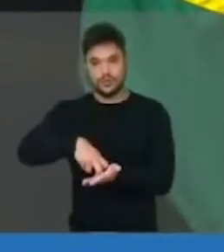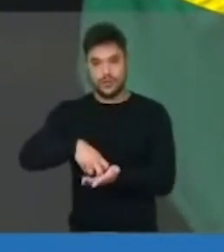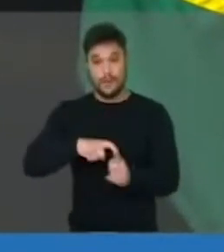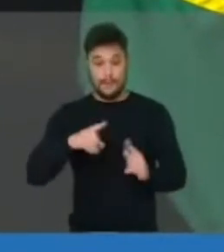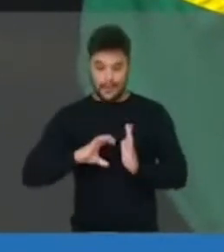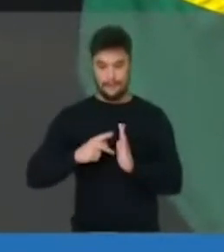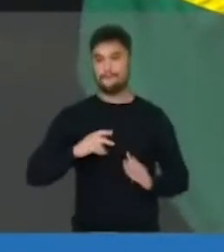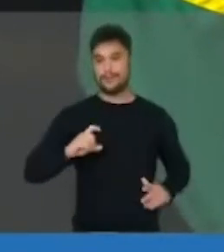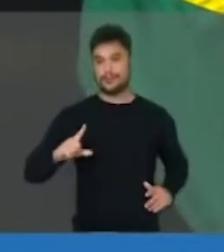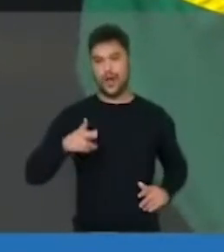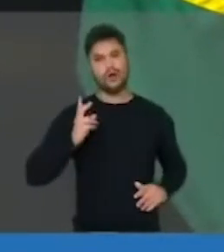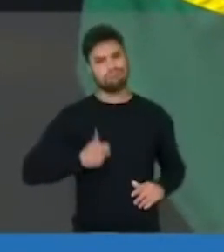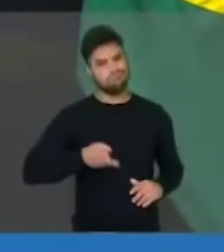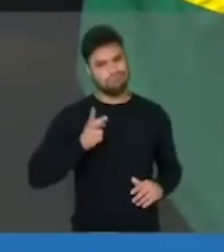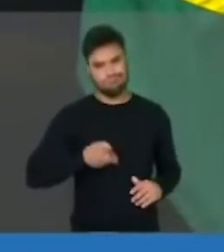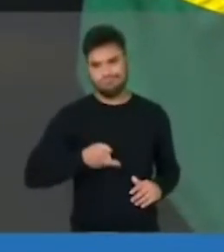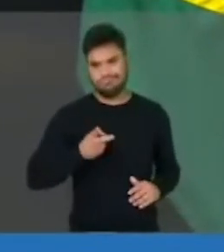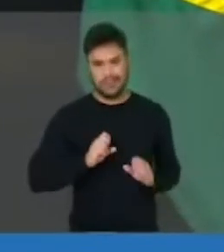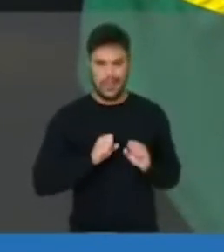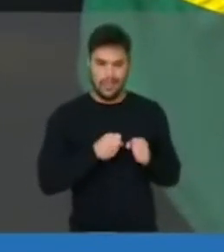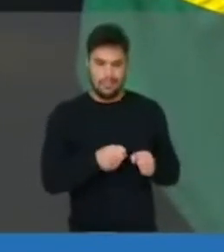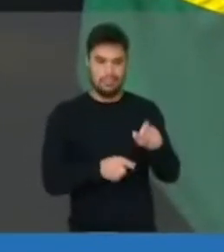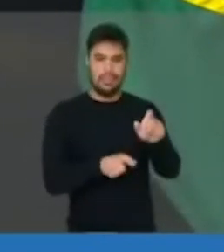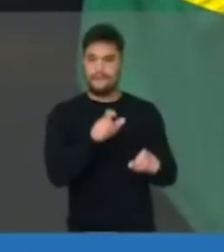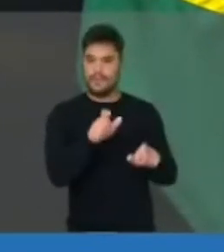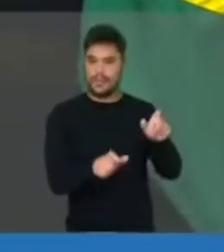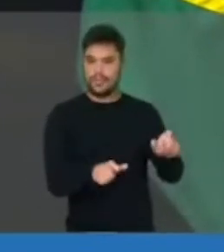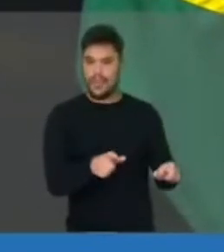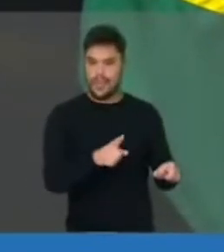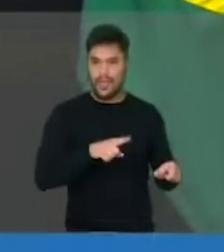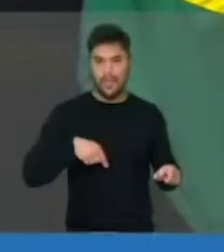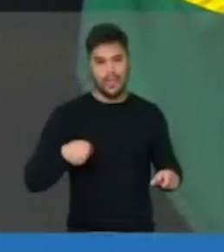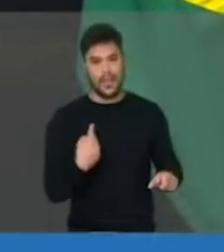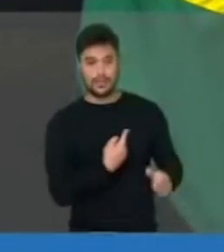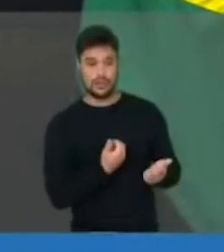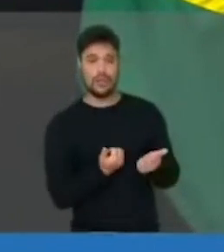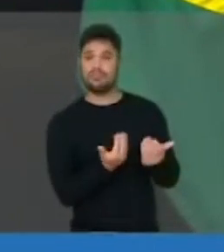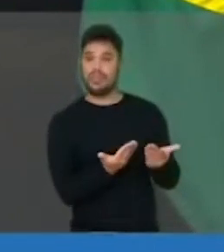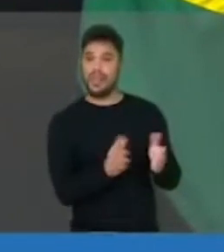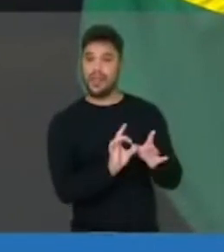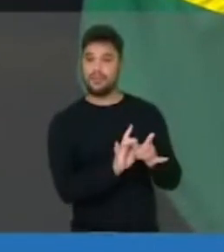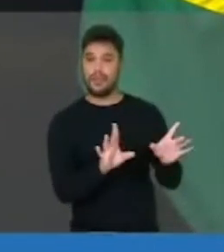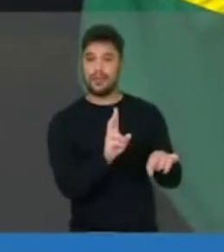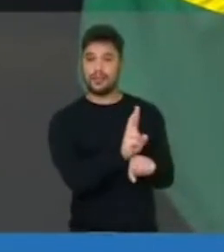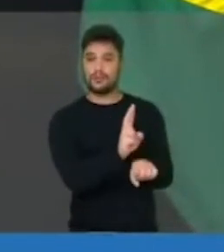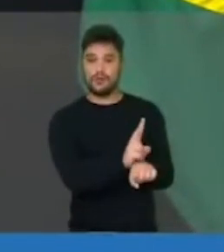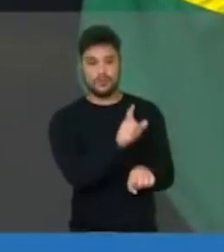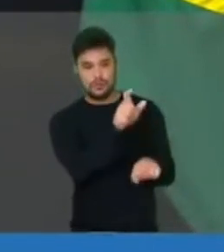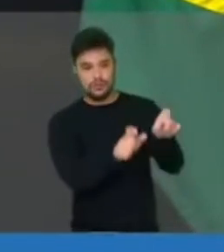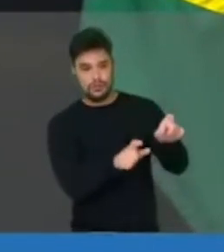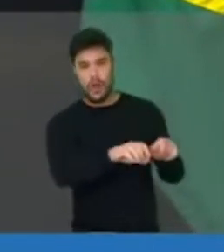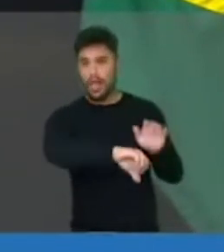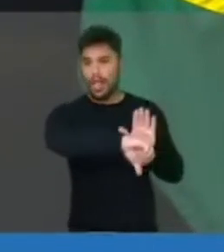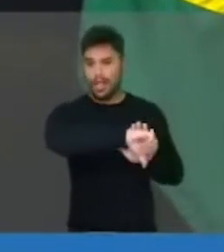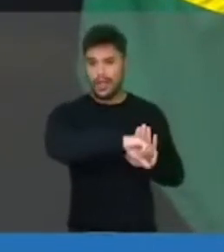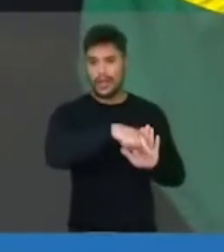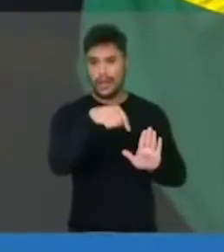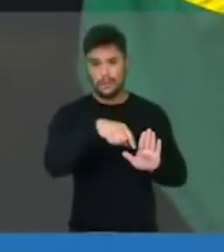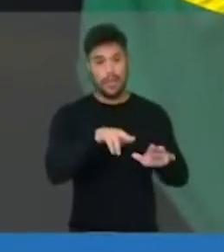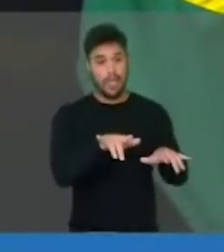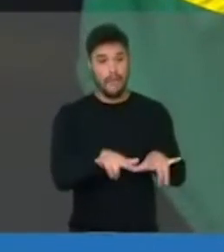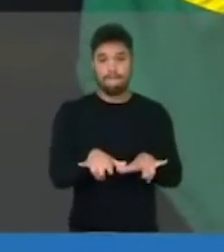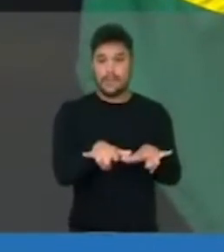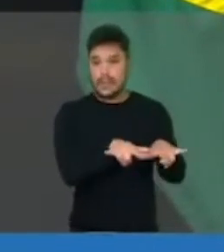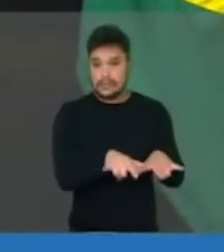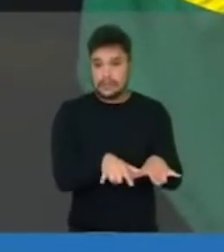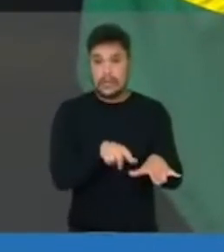posicionamento de sim defender que a gente conceda a liberdade provisória pro sujeito miliciano